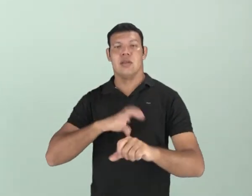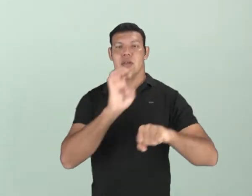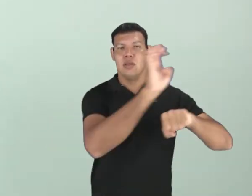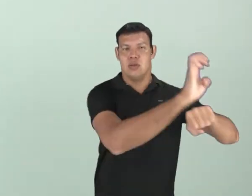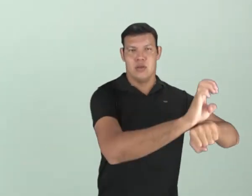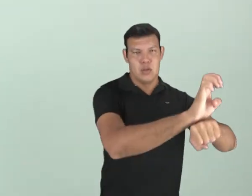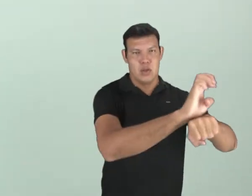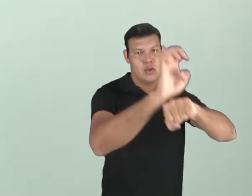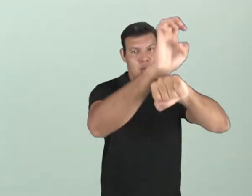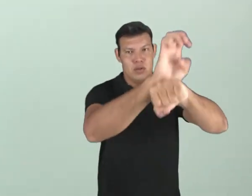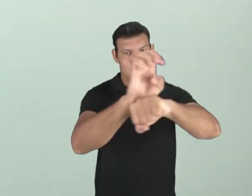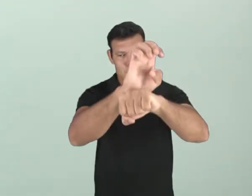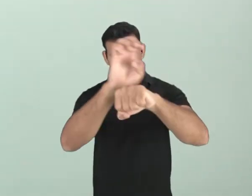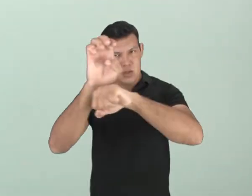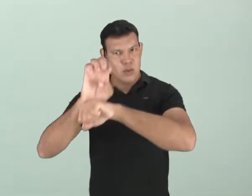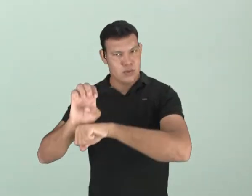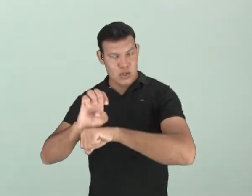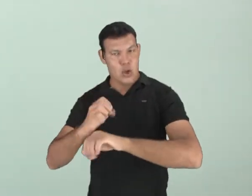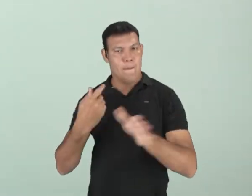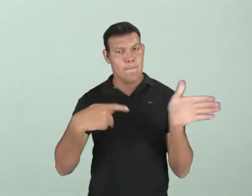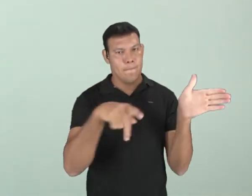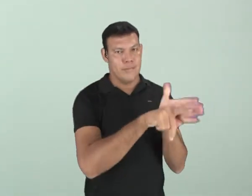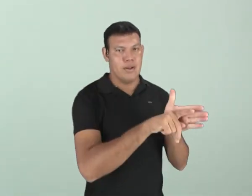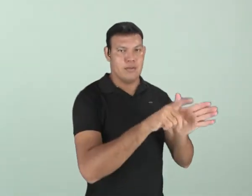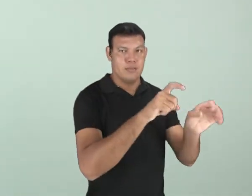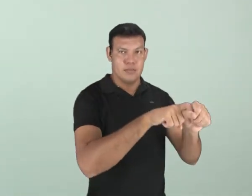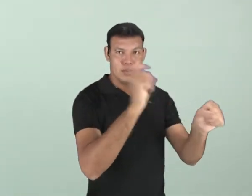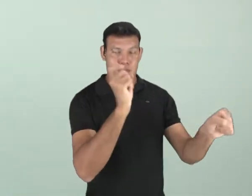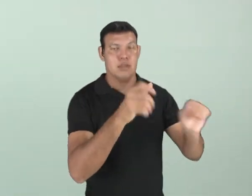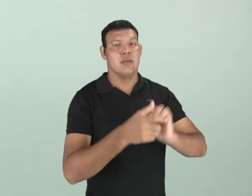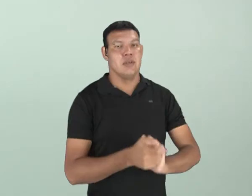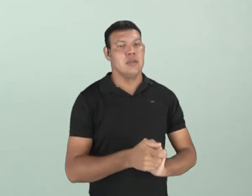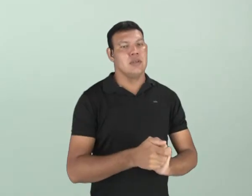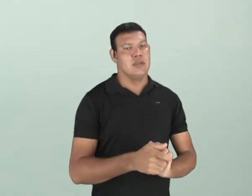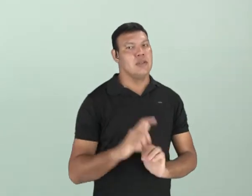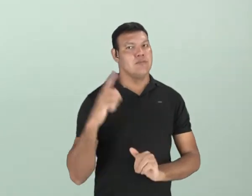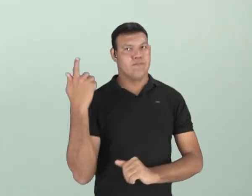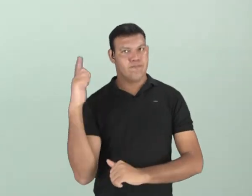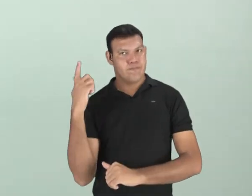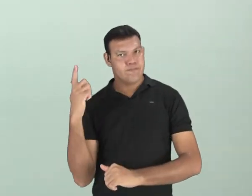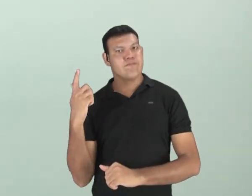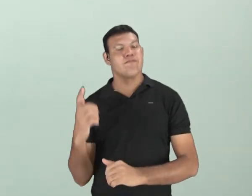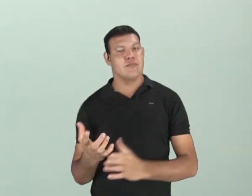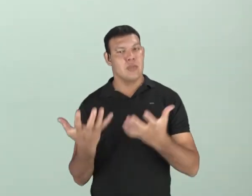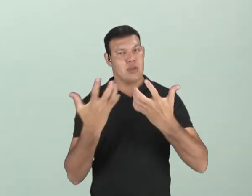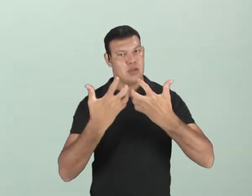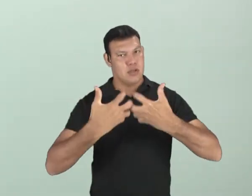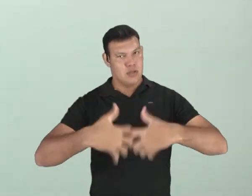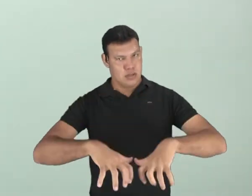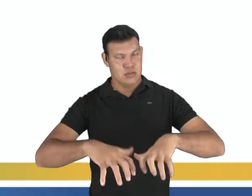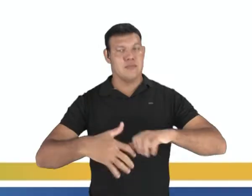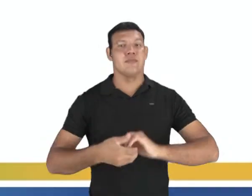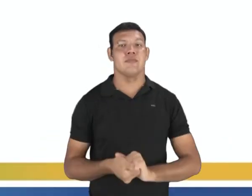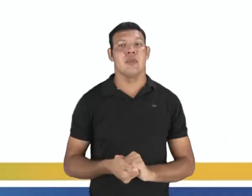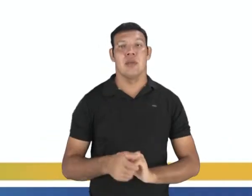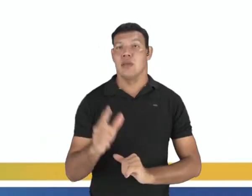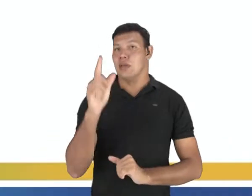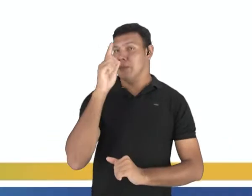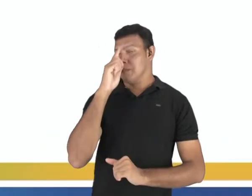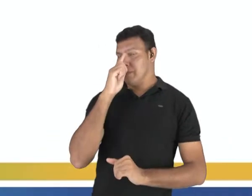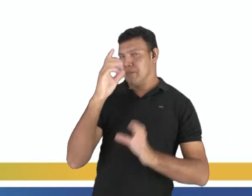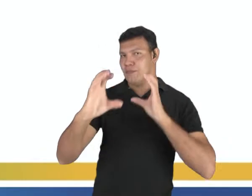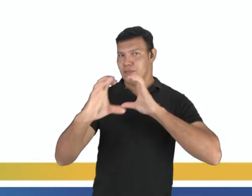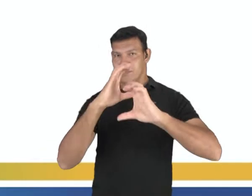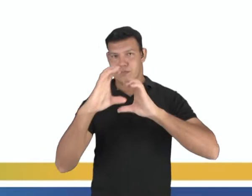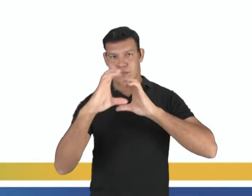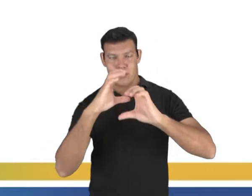cidade tem a sua autonomia, né? Então, essa questão geográfica, ela já vai interferir, tá? Os gregos se comunicavam